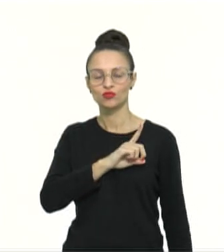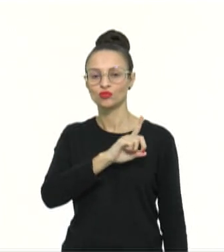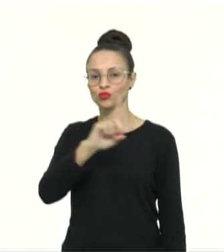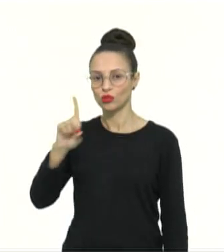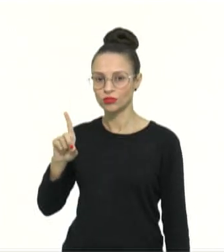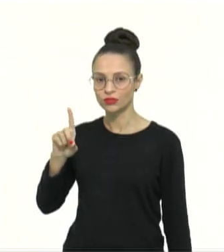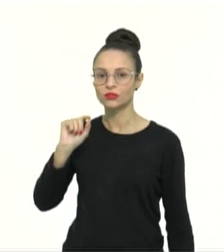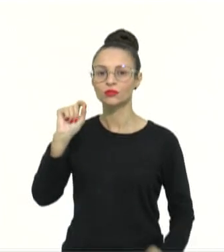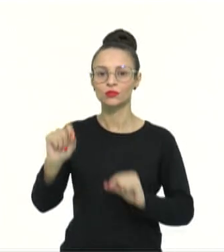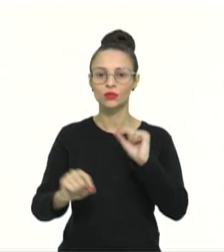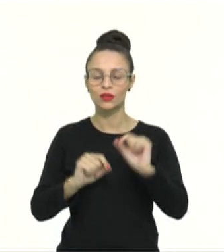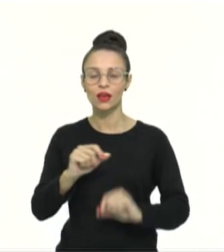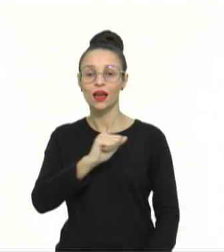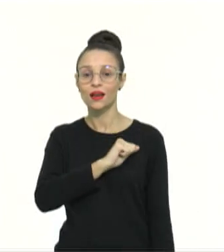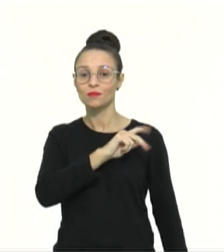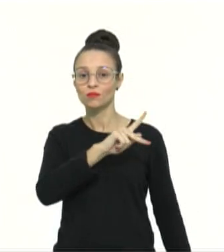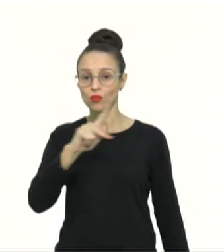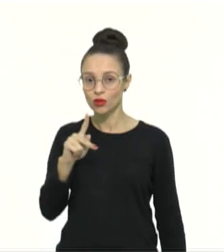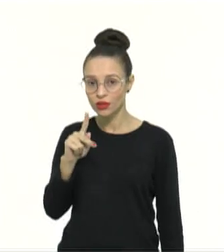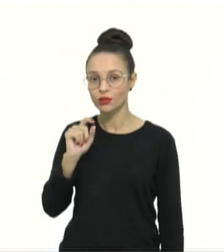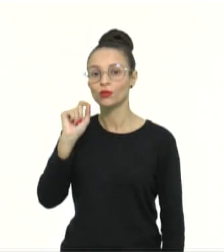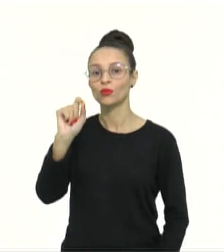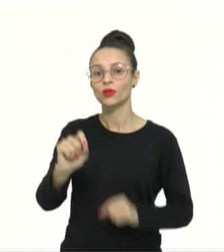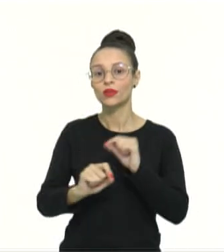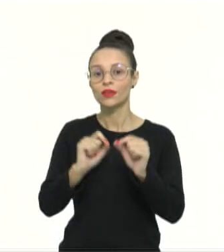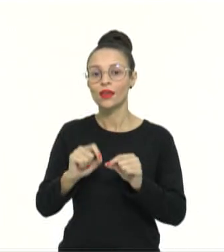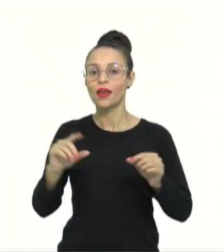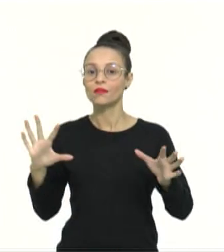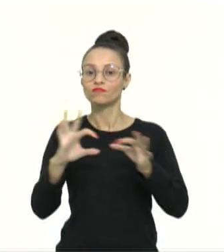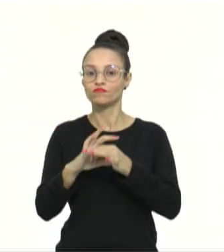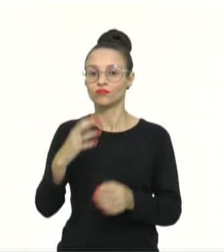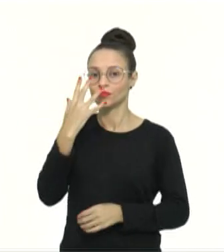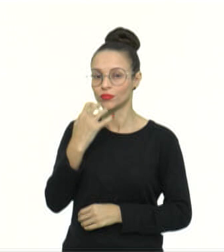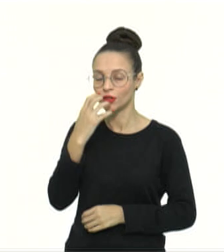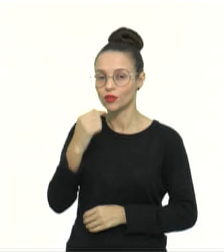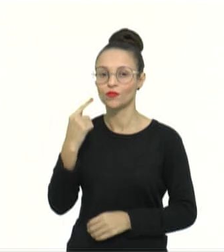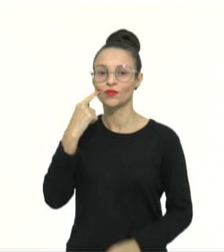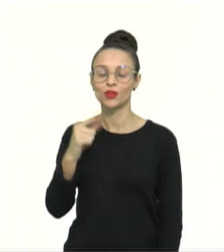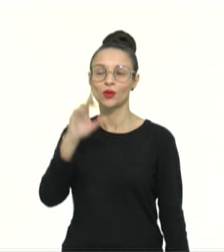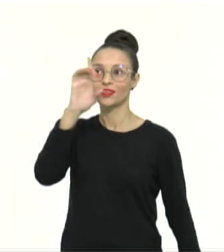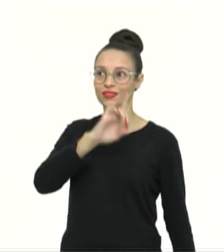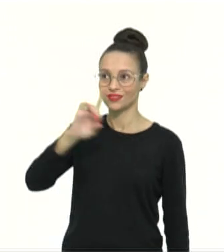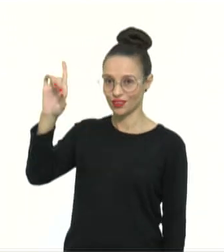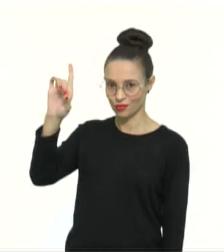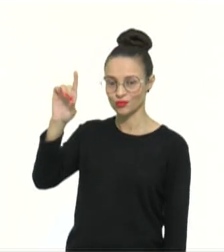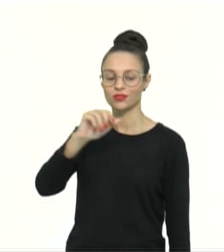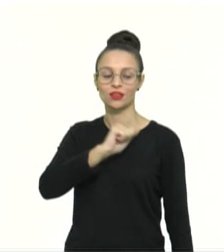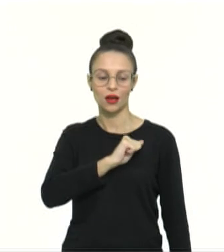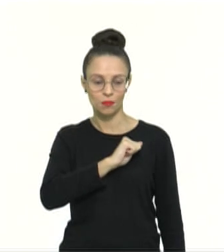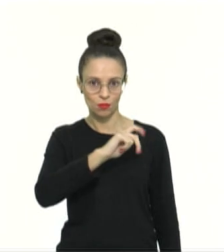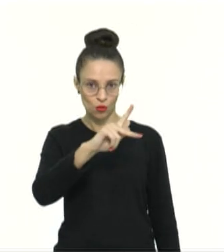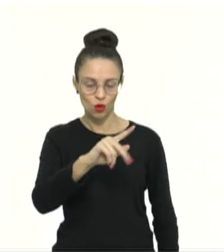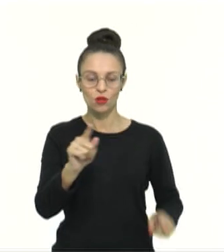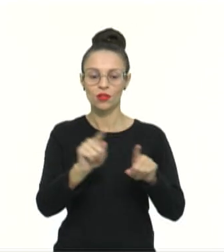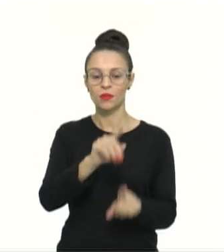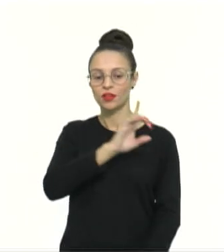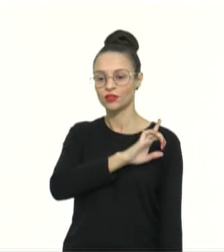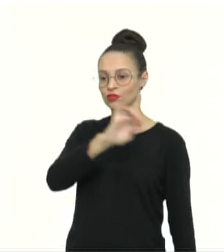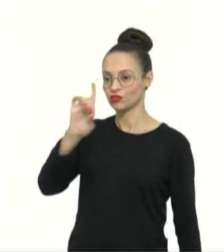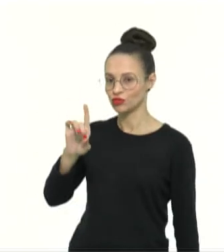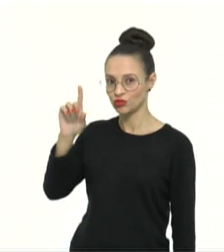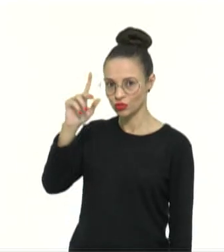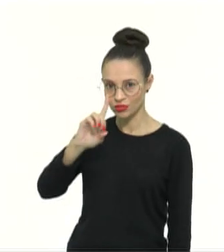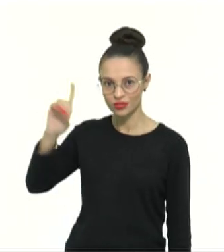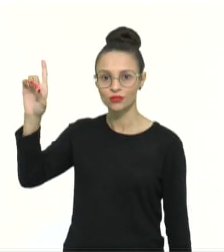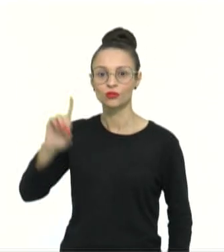e dionisíaco são conceitos que Nietzsche elaborou a partir das figuras dos deuses Apolo e Dionísio. De acordo